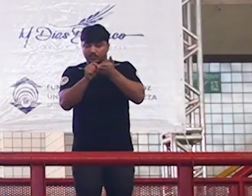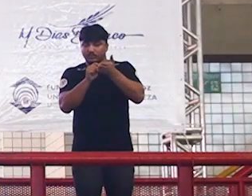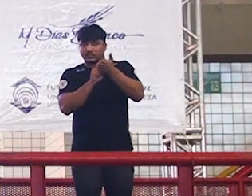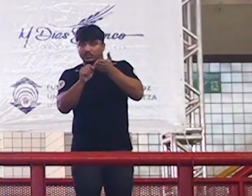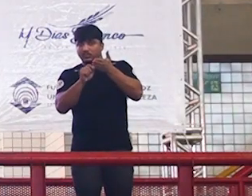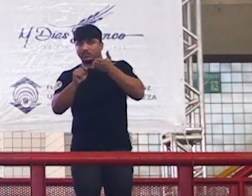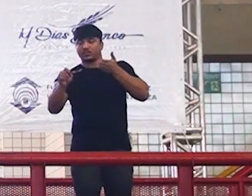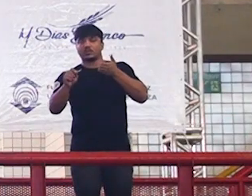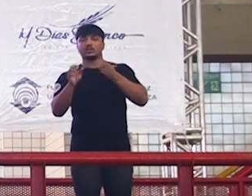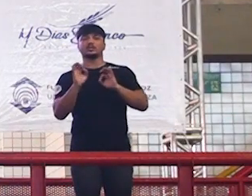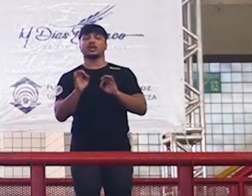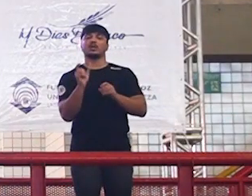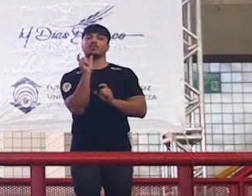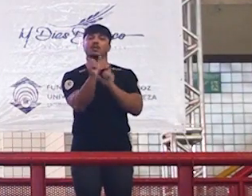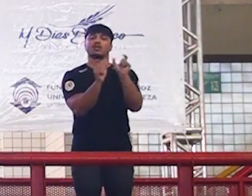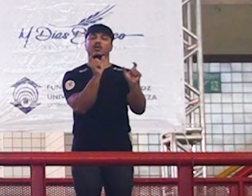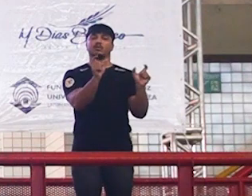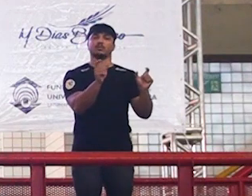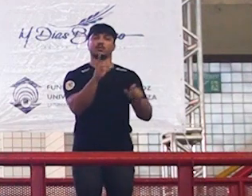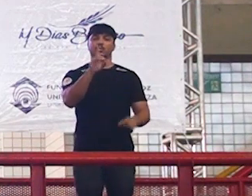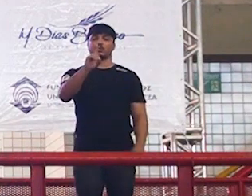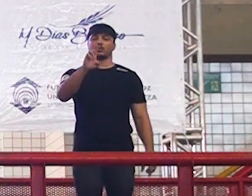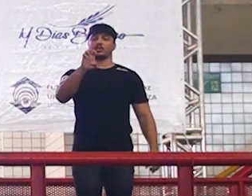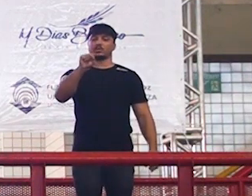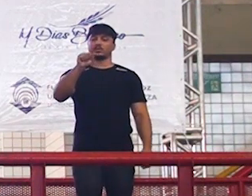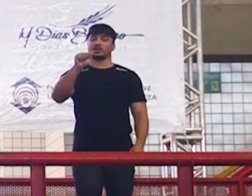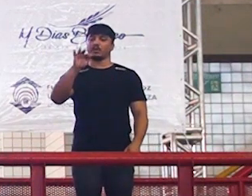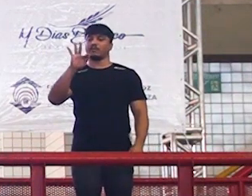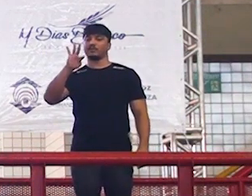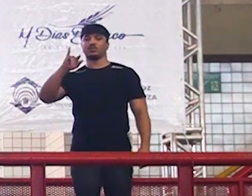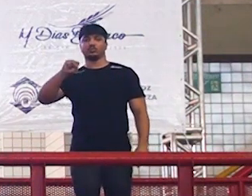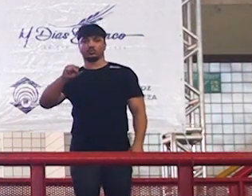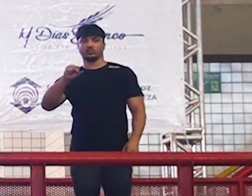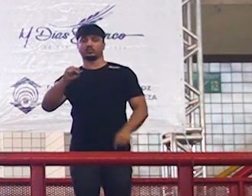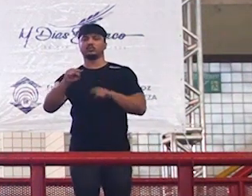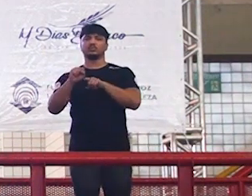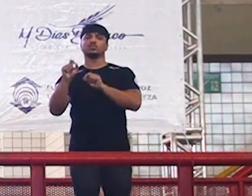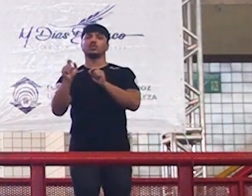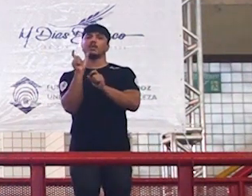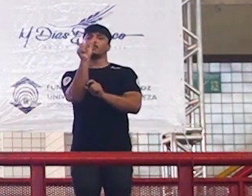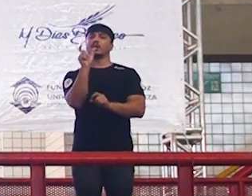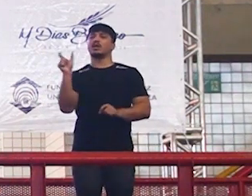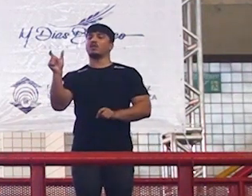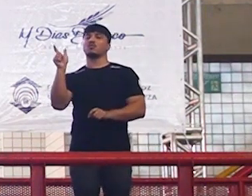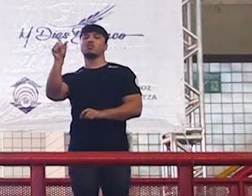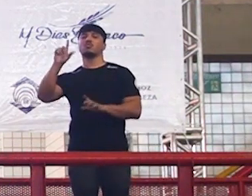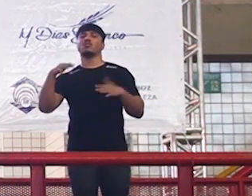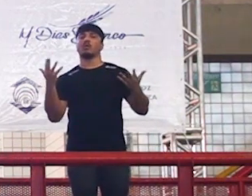palavras. Palavra-chave 1, desafios. Segunda palavra-chave que está aí para tu